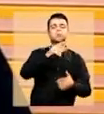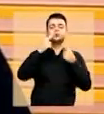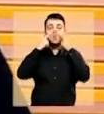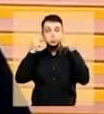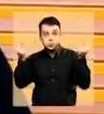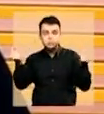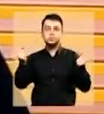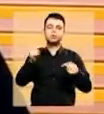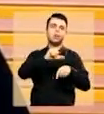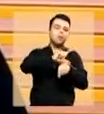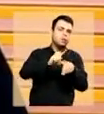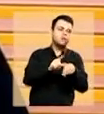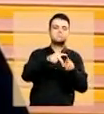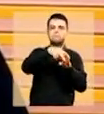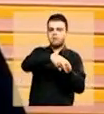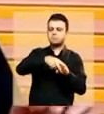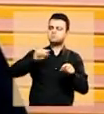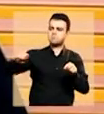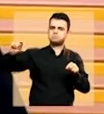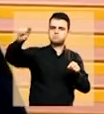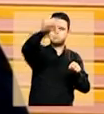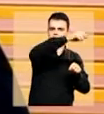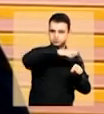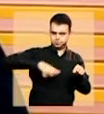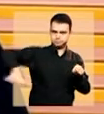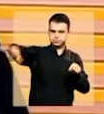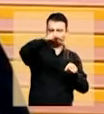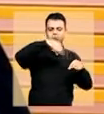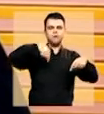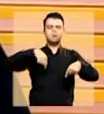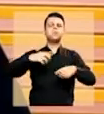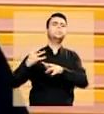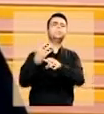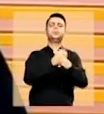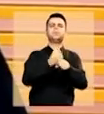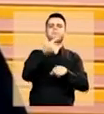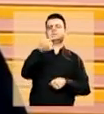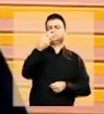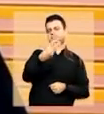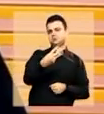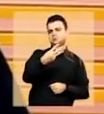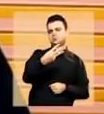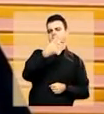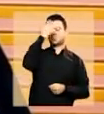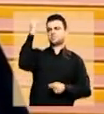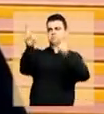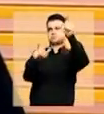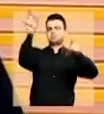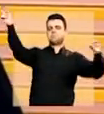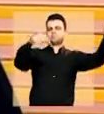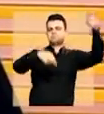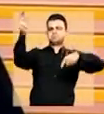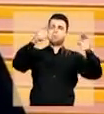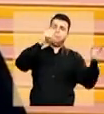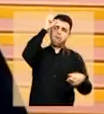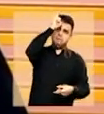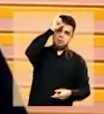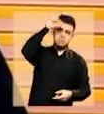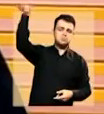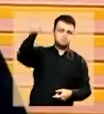Barretos. Em toda essa região do distrito, nós estamos, no momento, com 23 intercambiários. Então, nós temos da